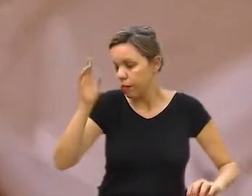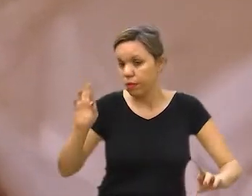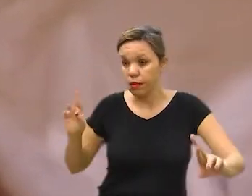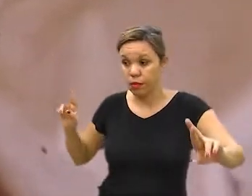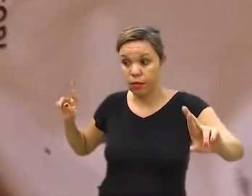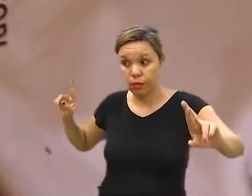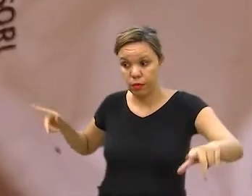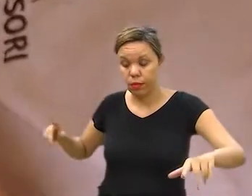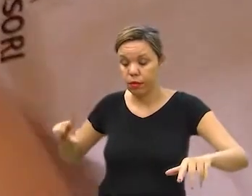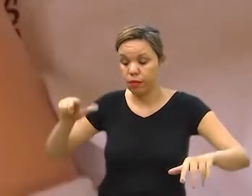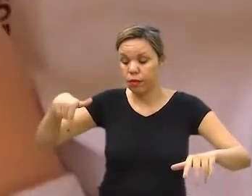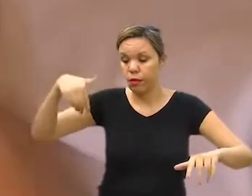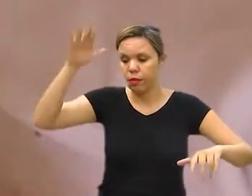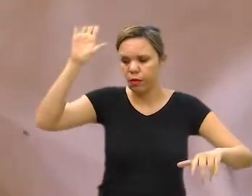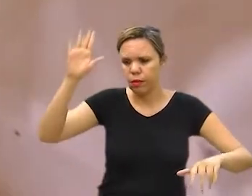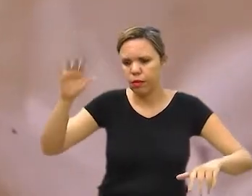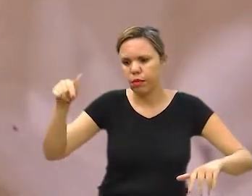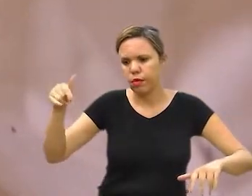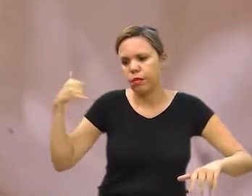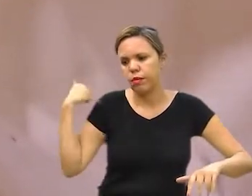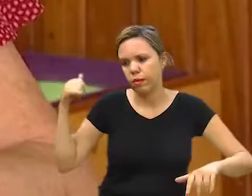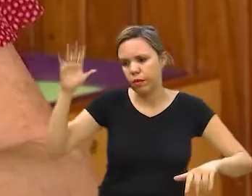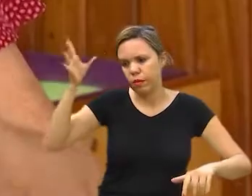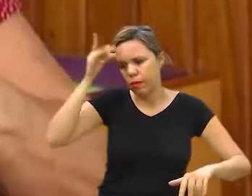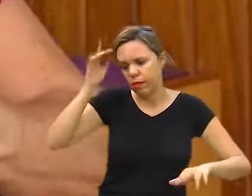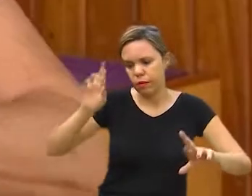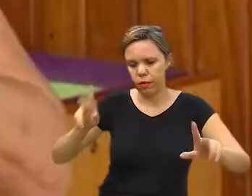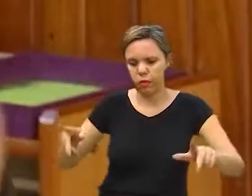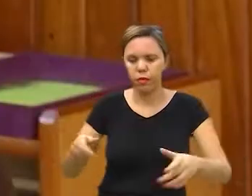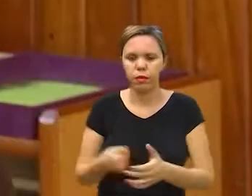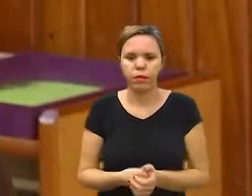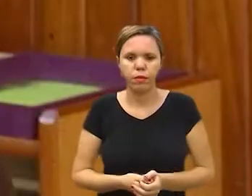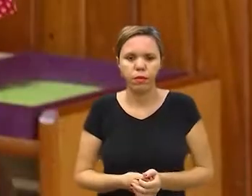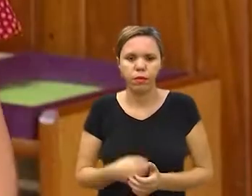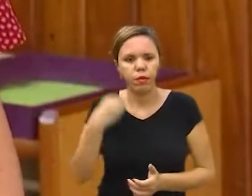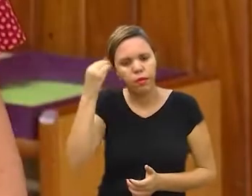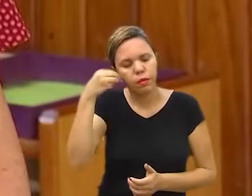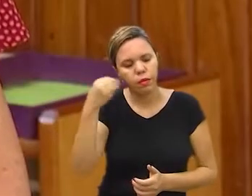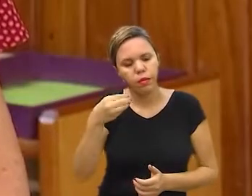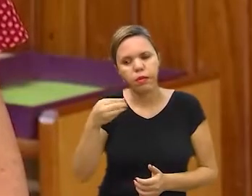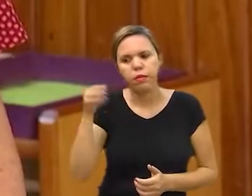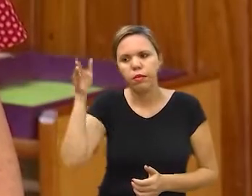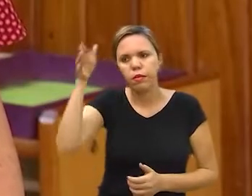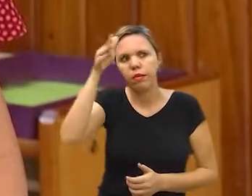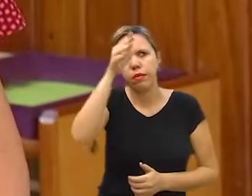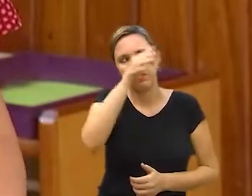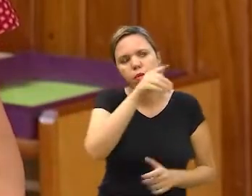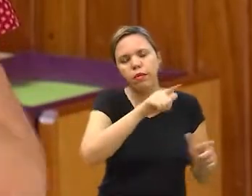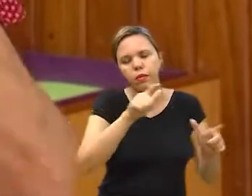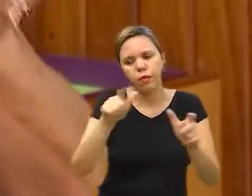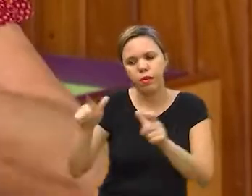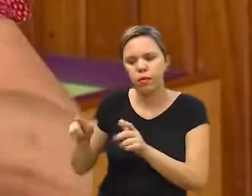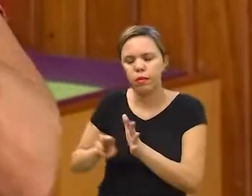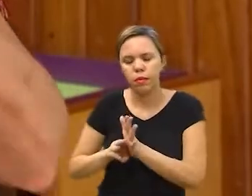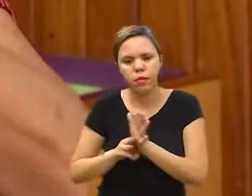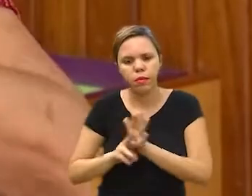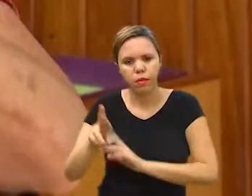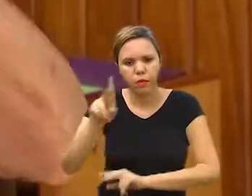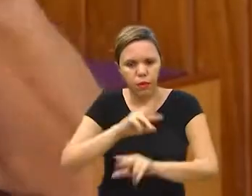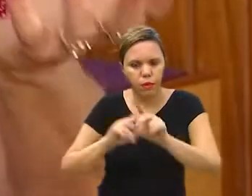na fase seguinte, que ele aprende do jeito que a gente aprende. Aí ele leva essa bagagem para qualquer outra